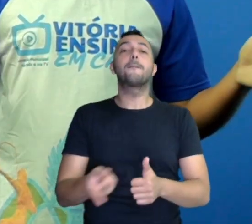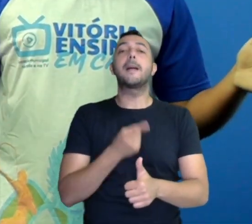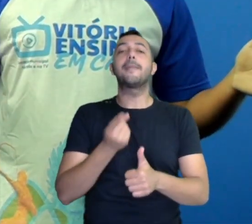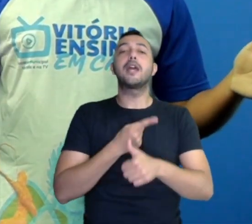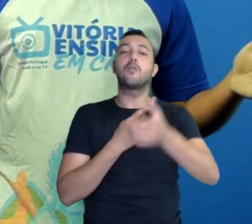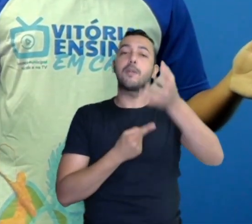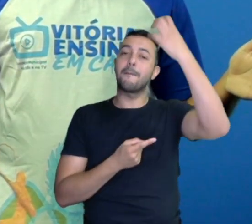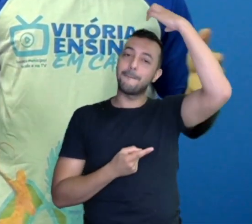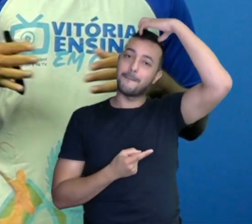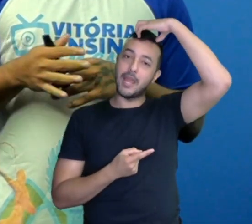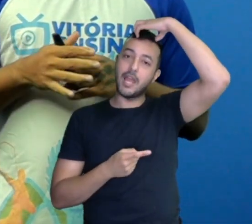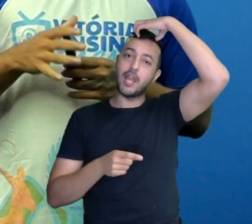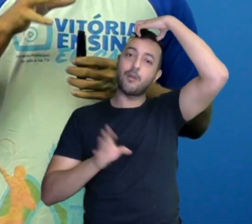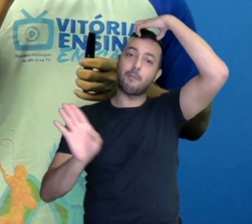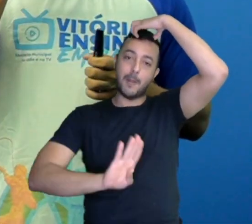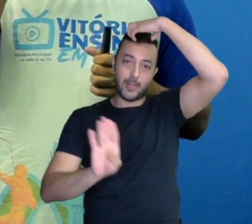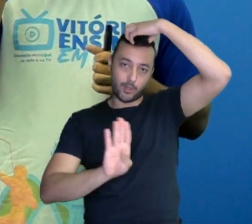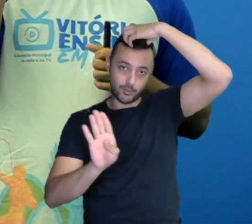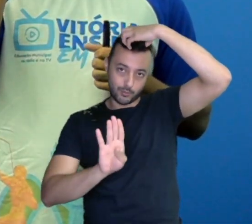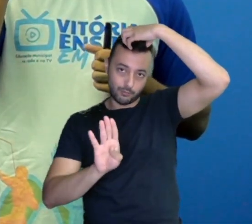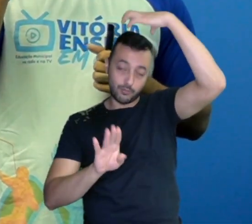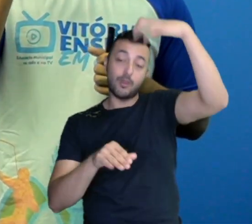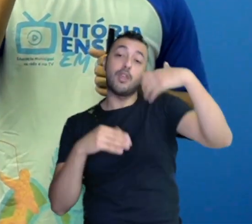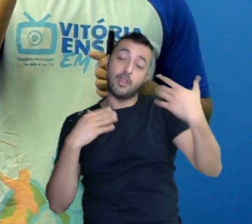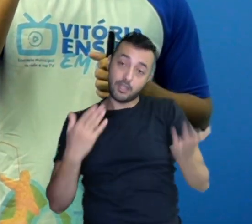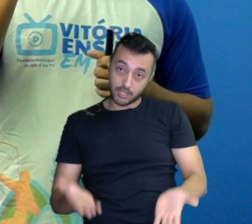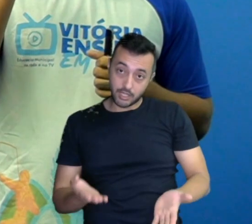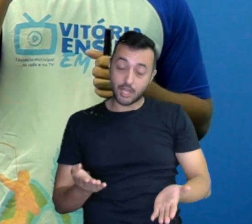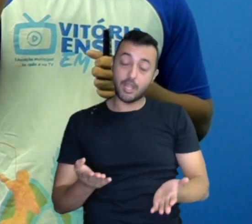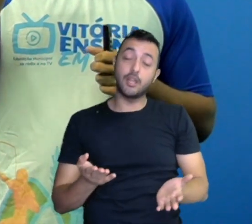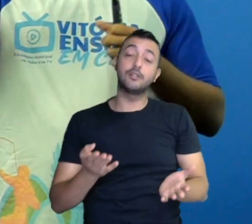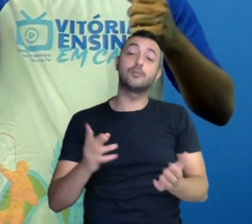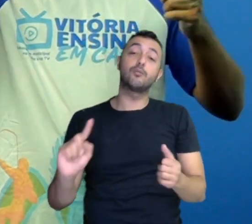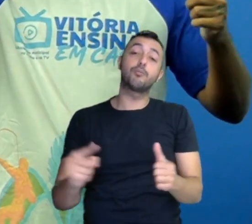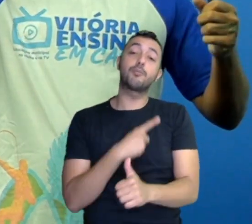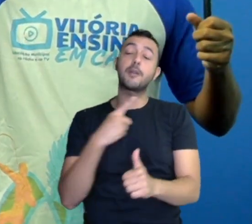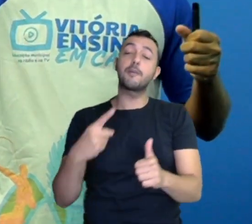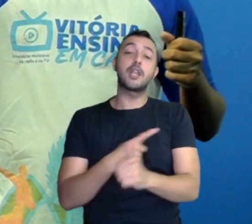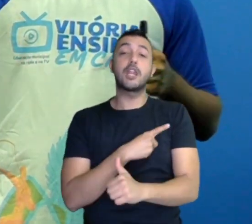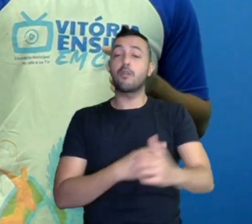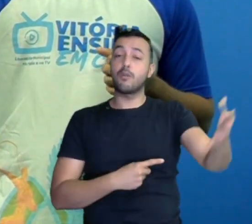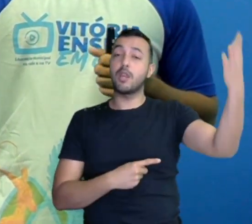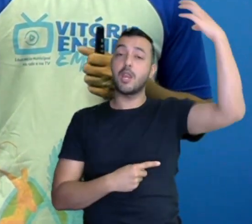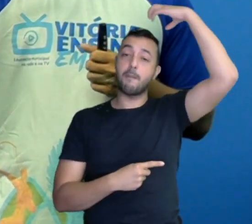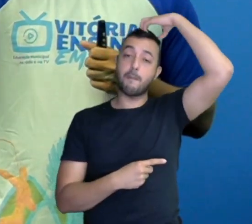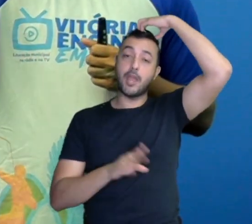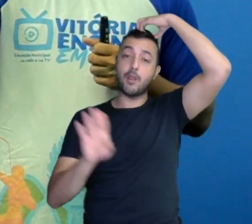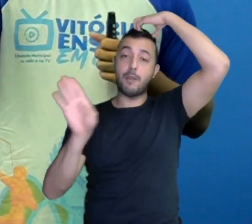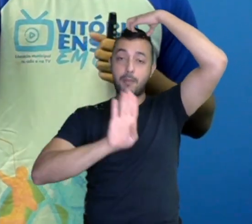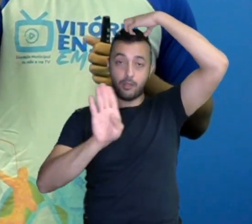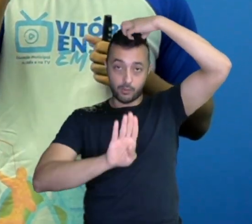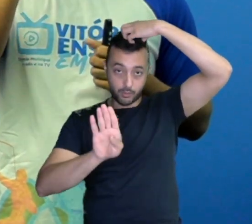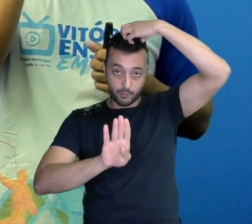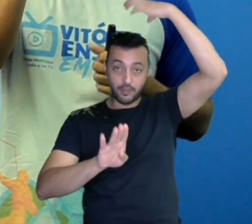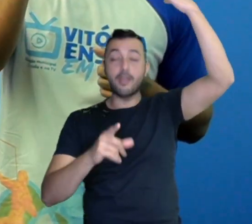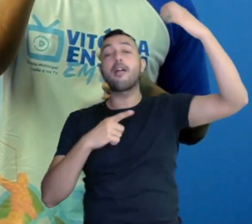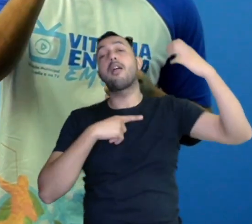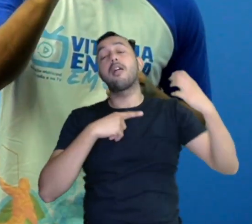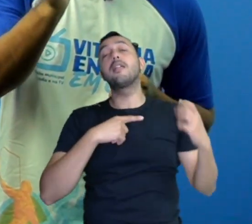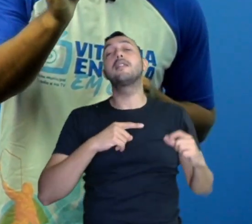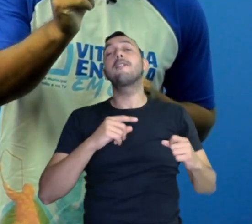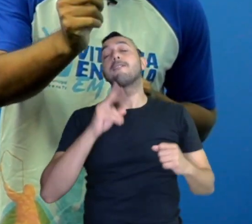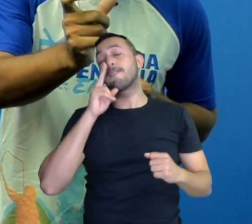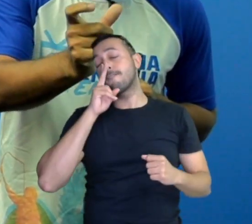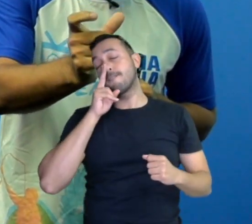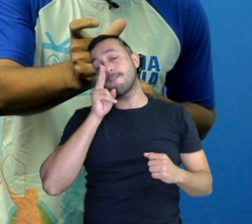império babilônico, tá? Então, nesse momento aí, nesse primeiro império babilônico, a principal fonte